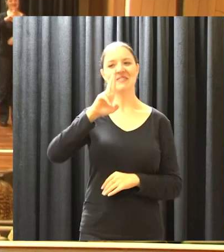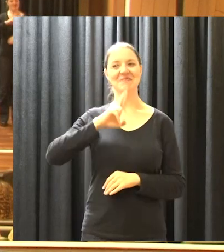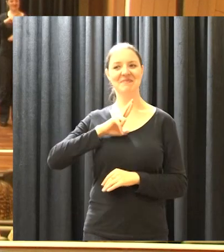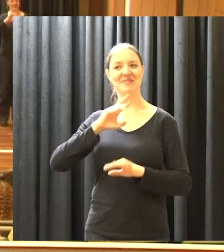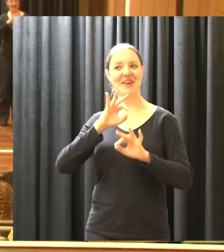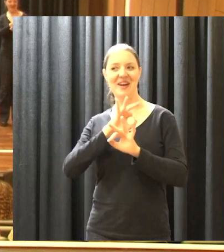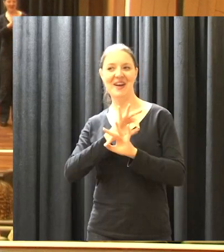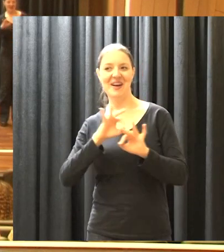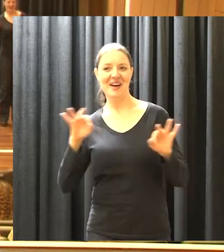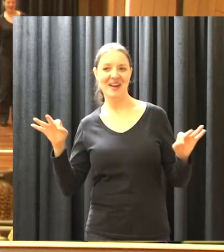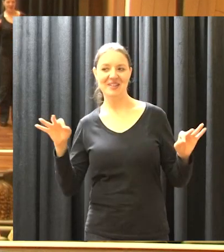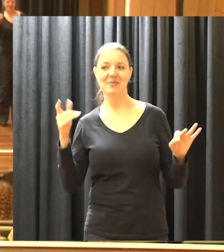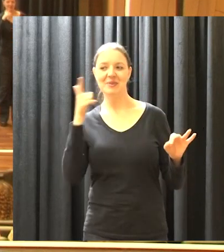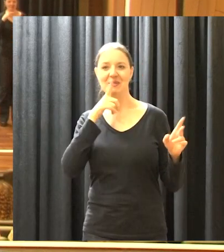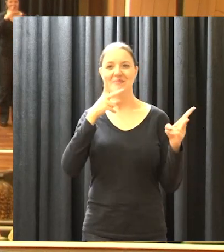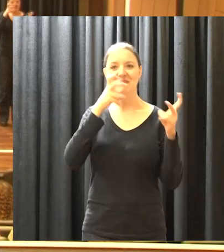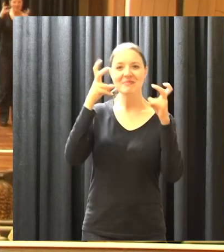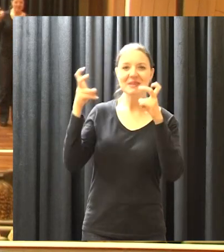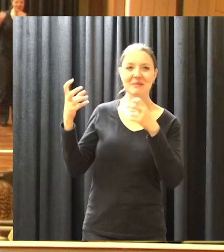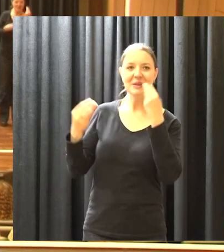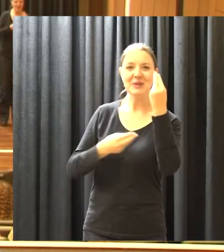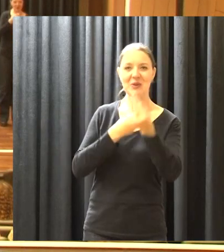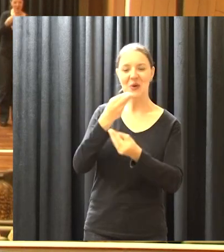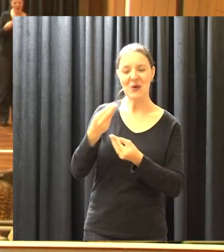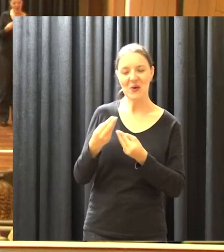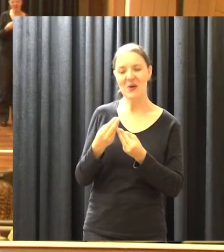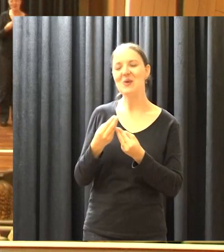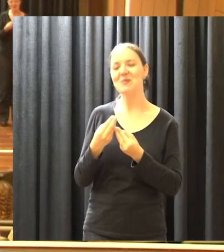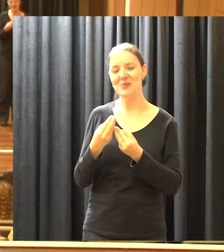visualizar, perceber todos que estão aqui.